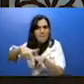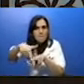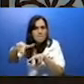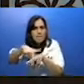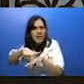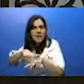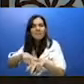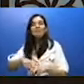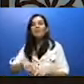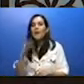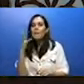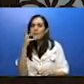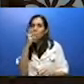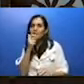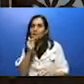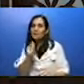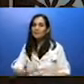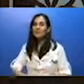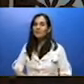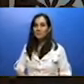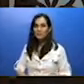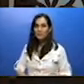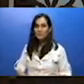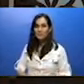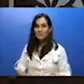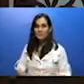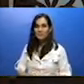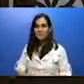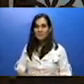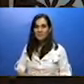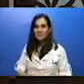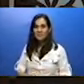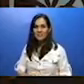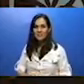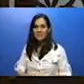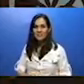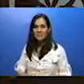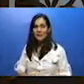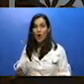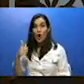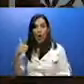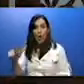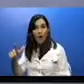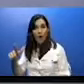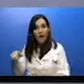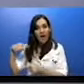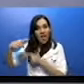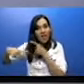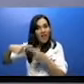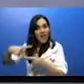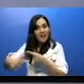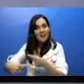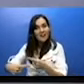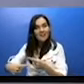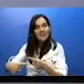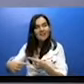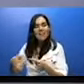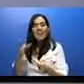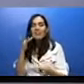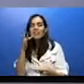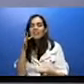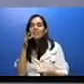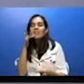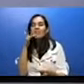é muito bonito de se ver tá vamos seguir a outra tradição que é uma